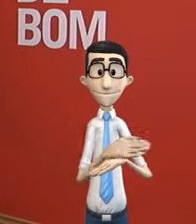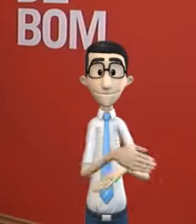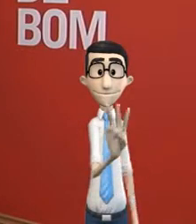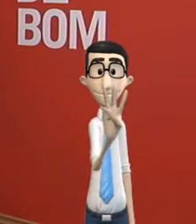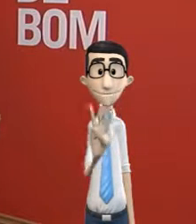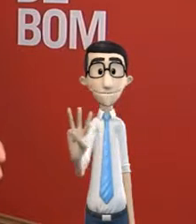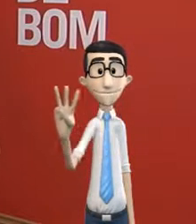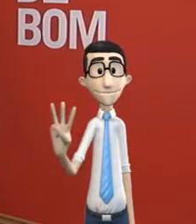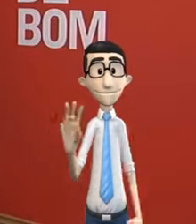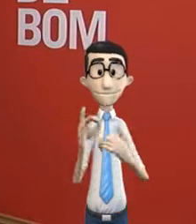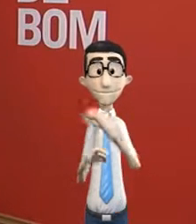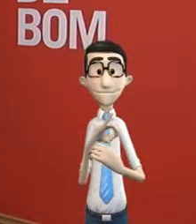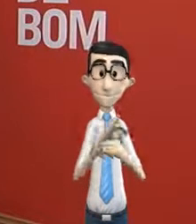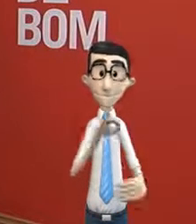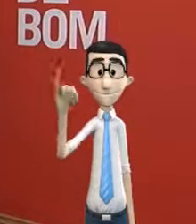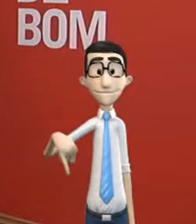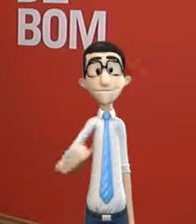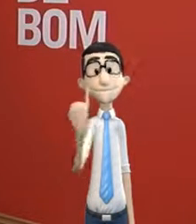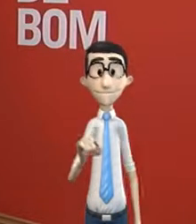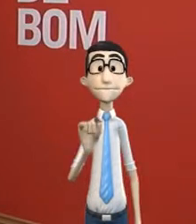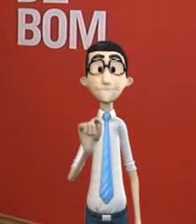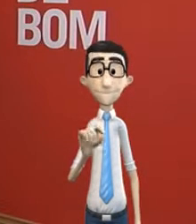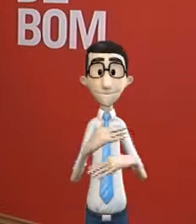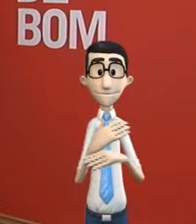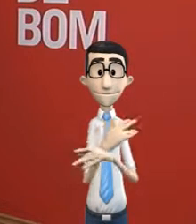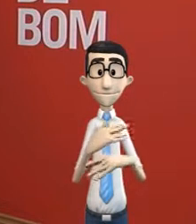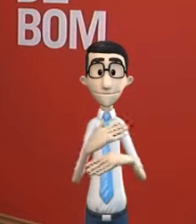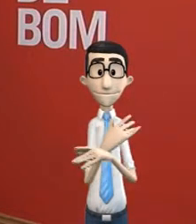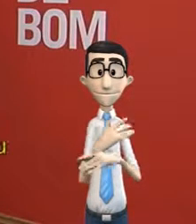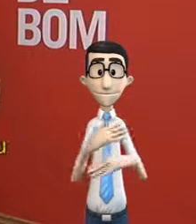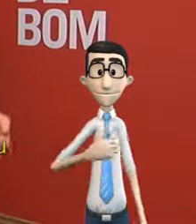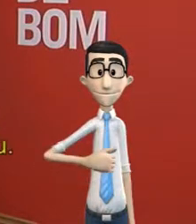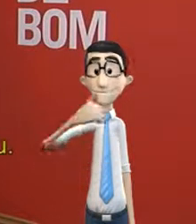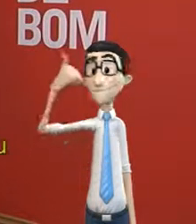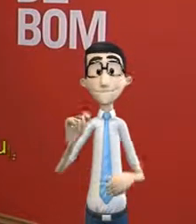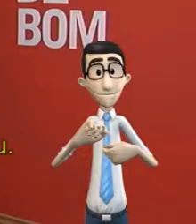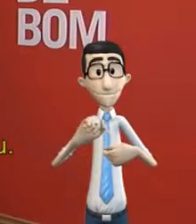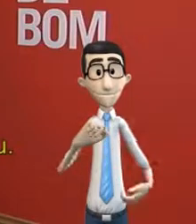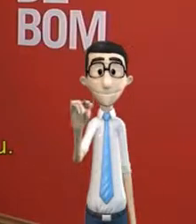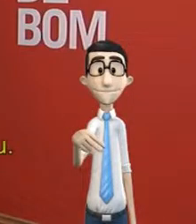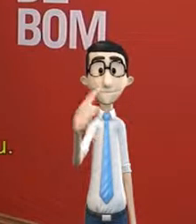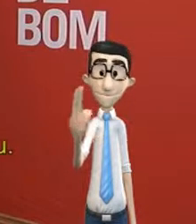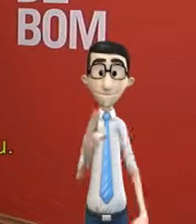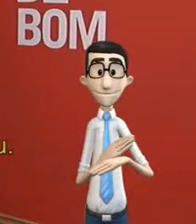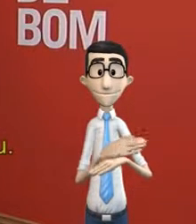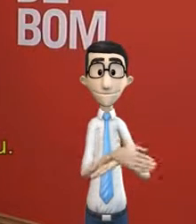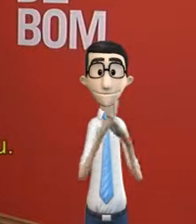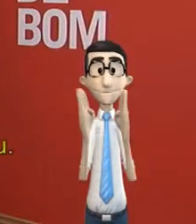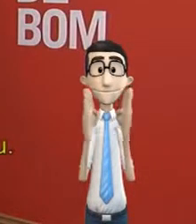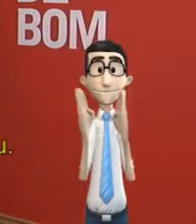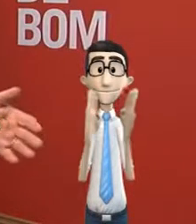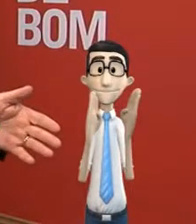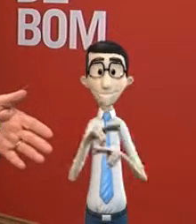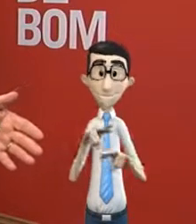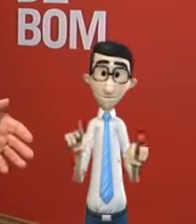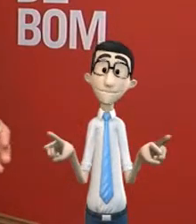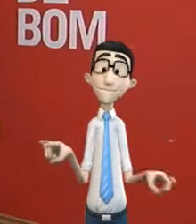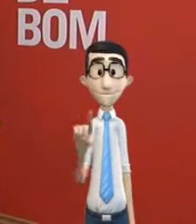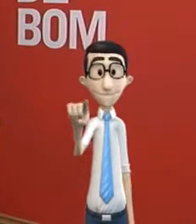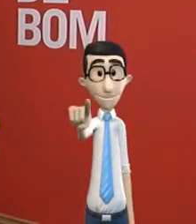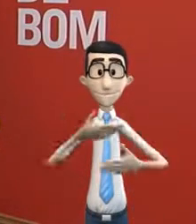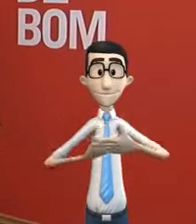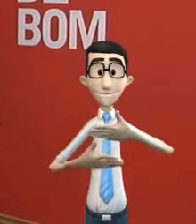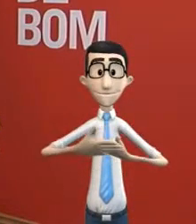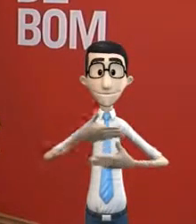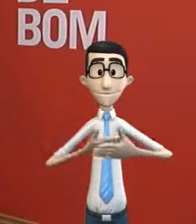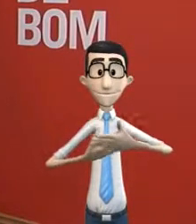bom. Descubra São Paulo, acesse o site visitesaopaulo.com e aproveite o que a cidade tem de melhor para lhe oferecer. Ou aproveite também com as